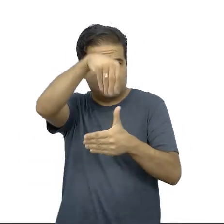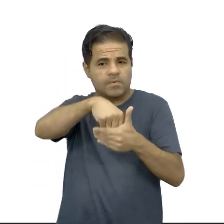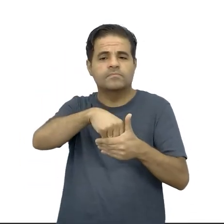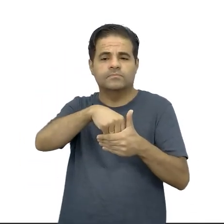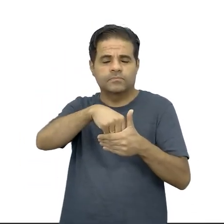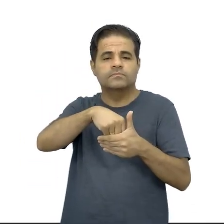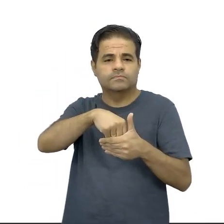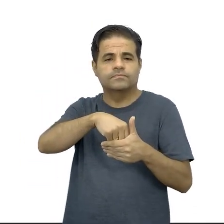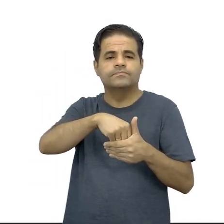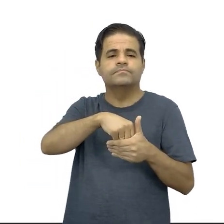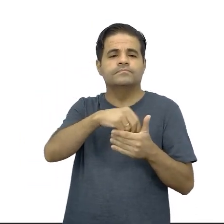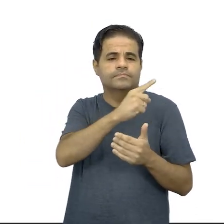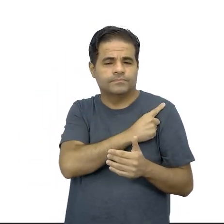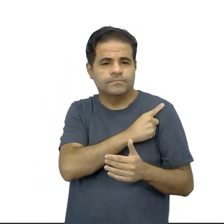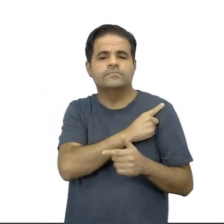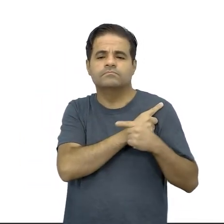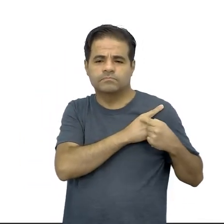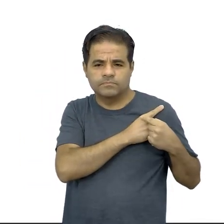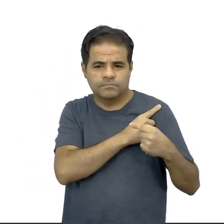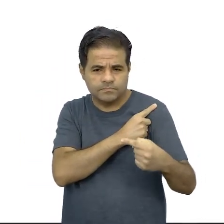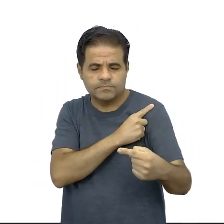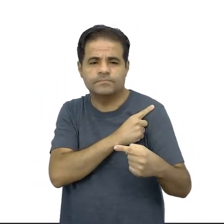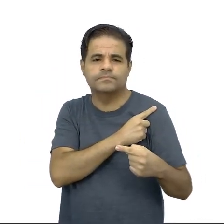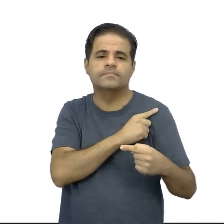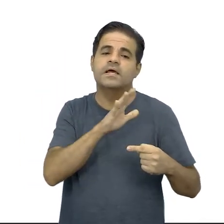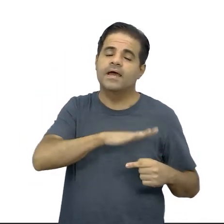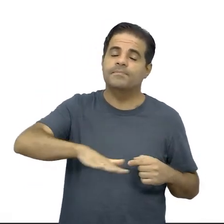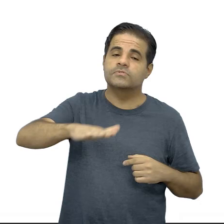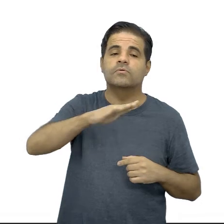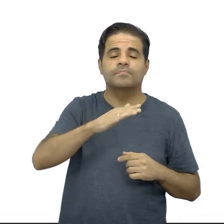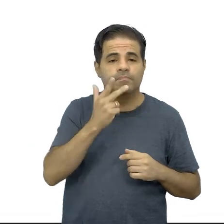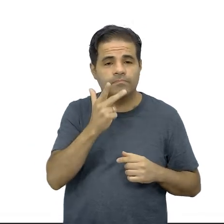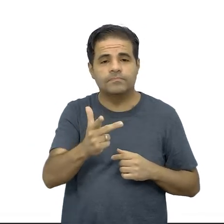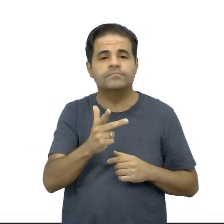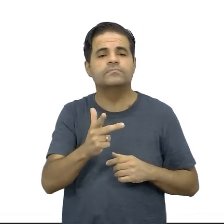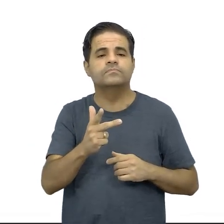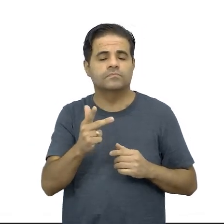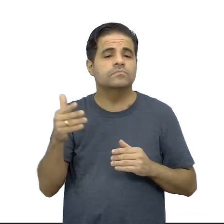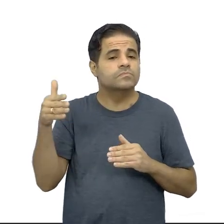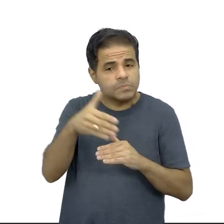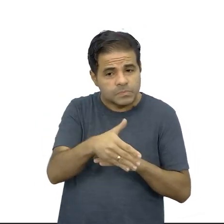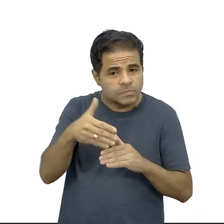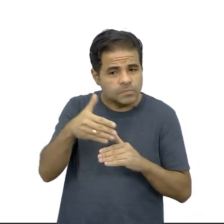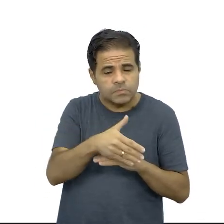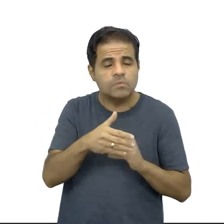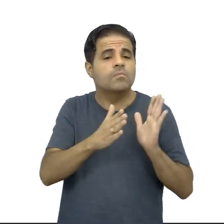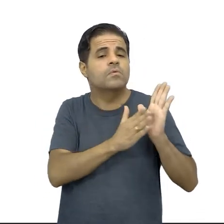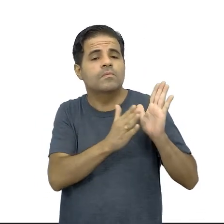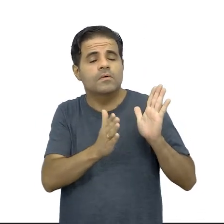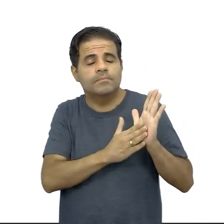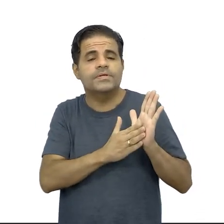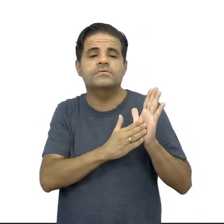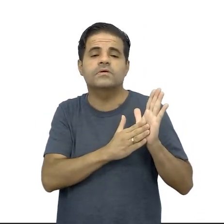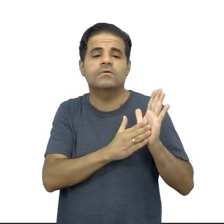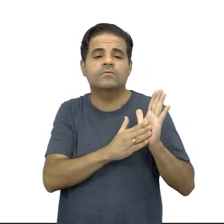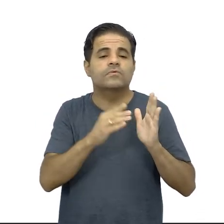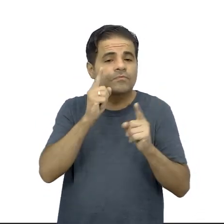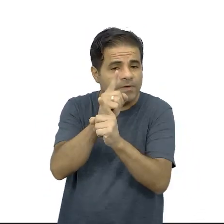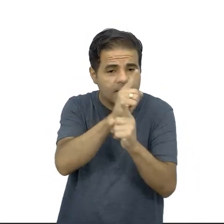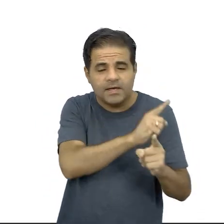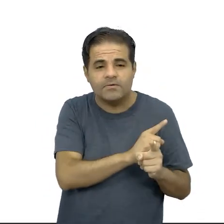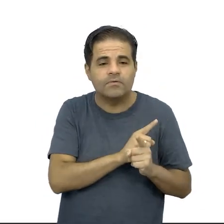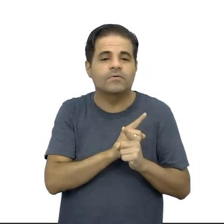a terceira série do ensino médio. Então, ela traz como proposta identificar